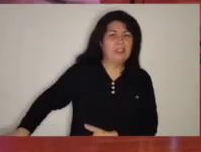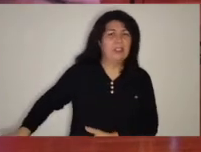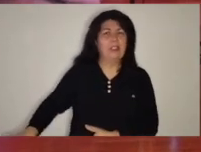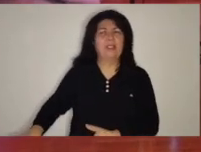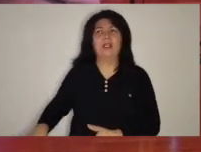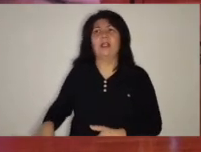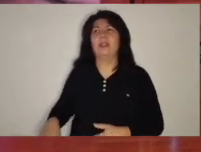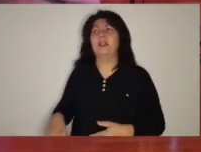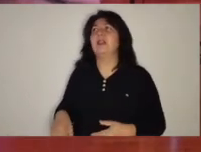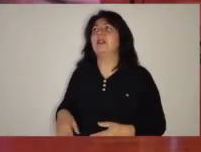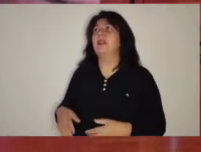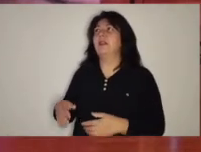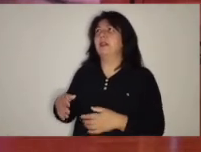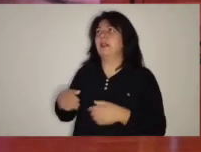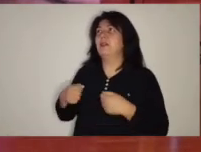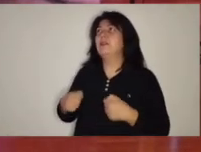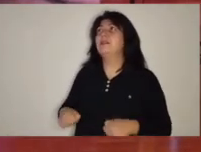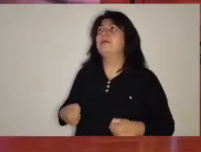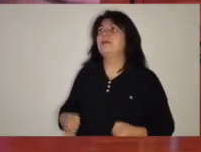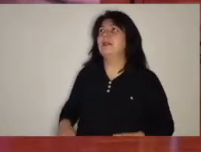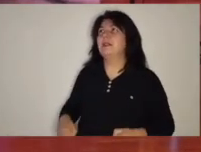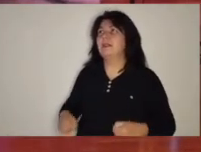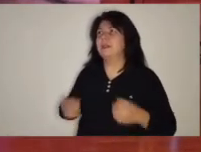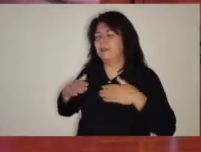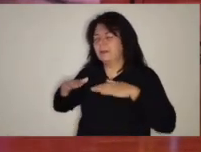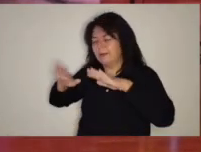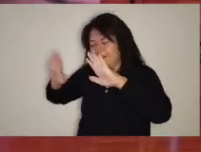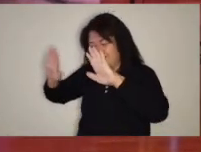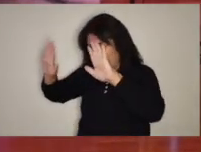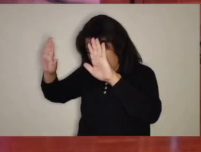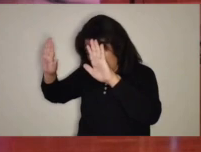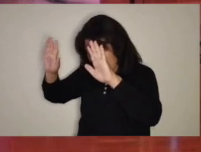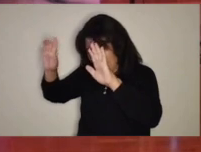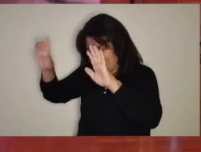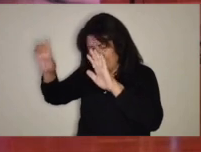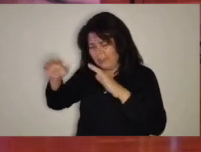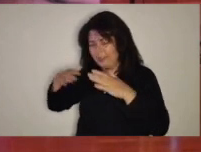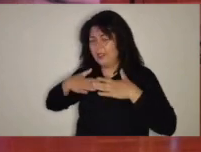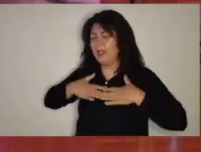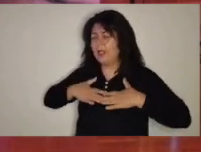nós precisamos nos render a ti, Pai. Acalma nossas